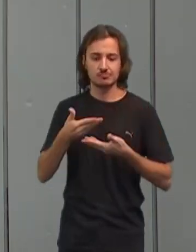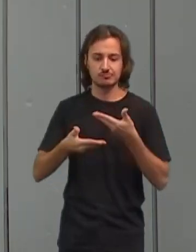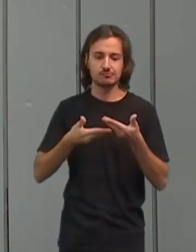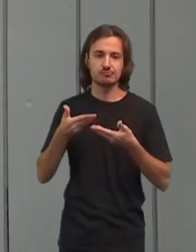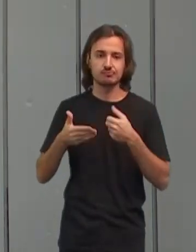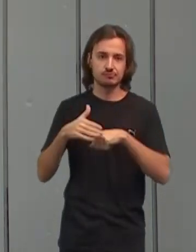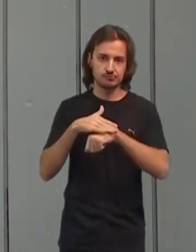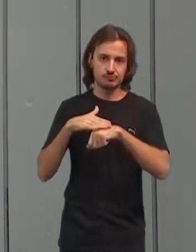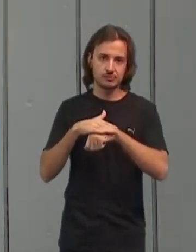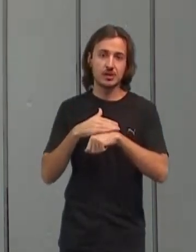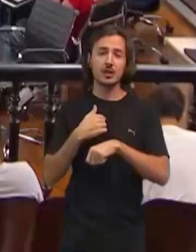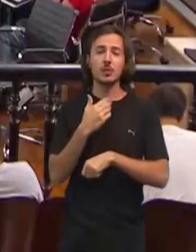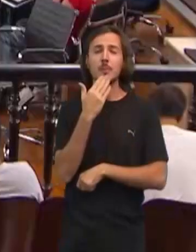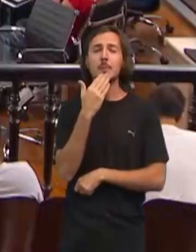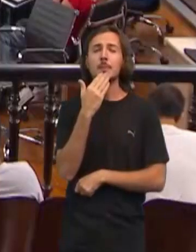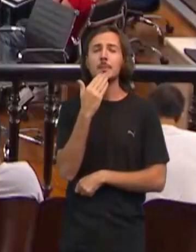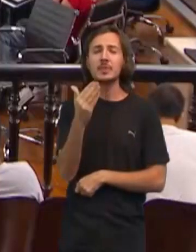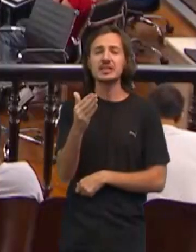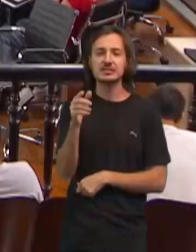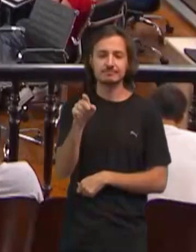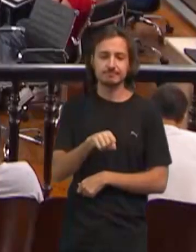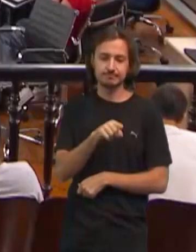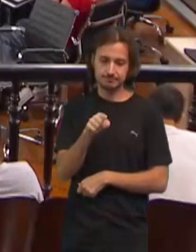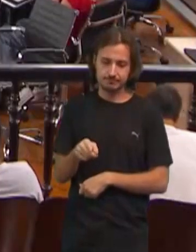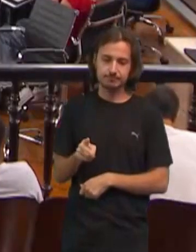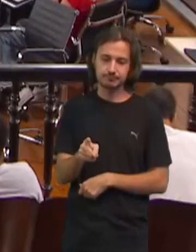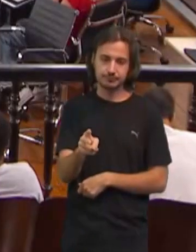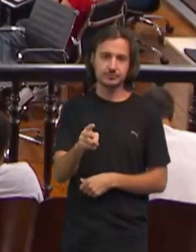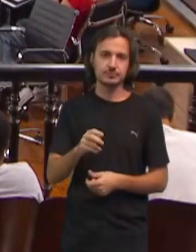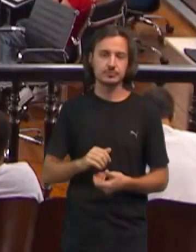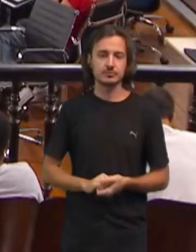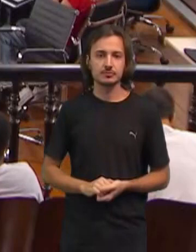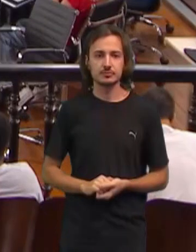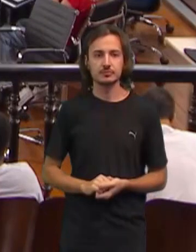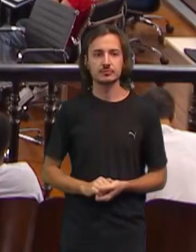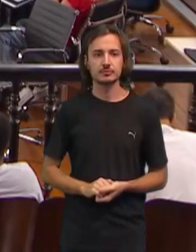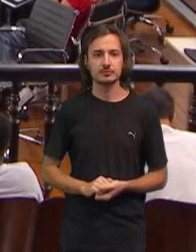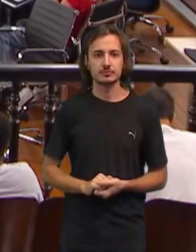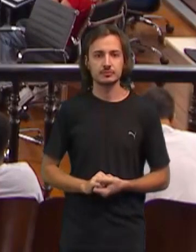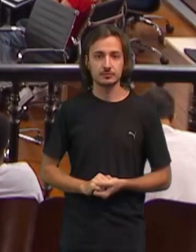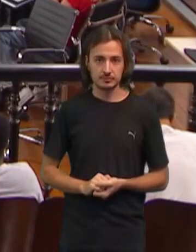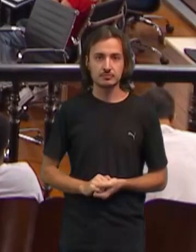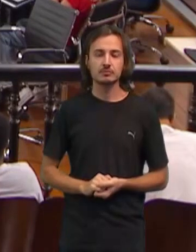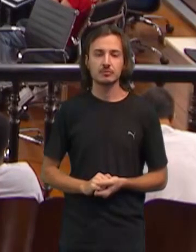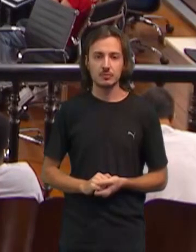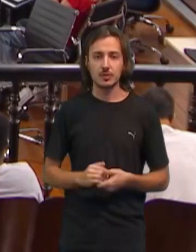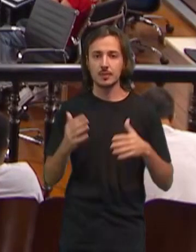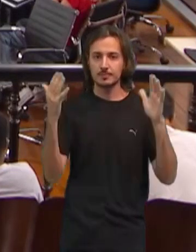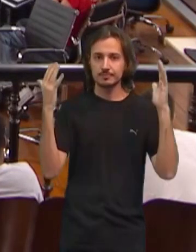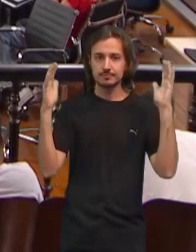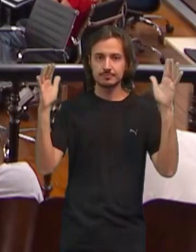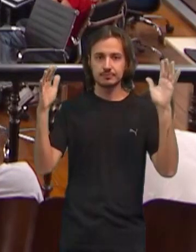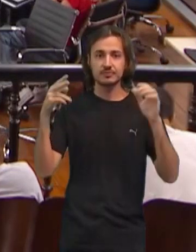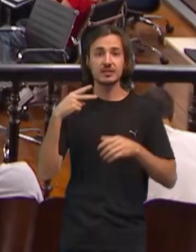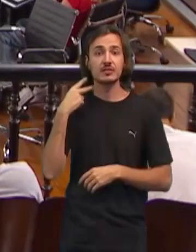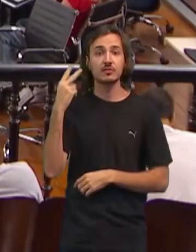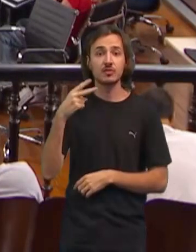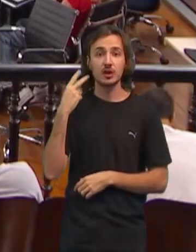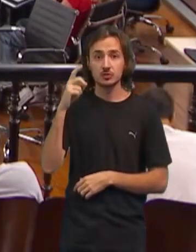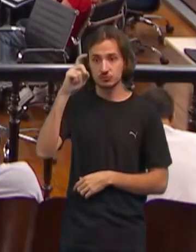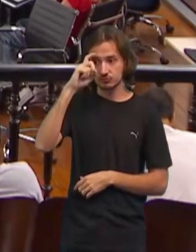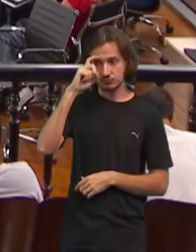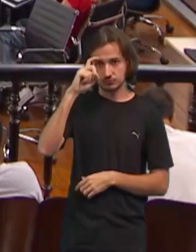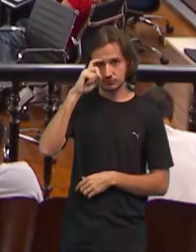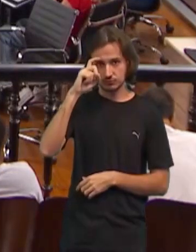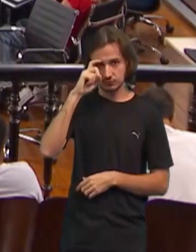a manutenção desse veto. Só antes de descer, senhor presidente, parabenizar o vereador Juraci Schaefer